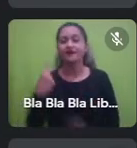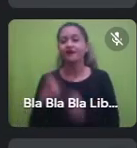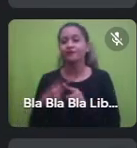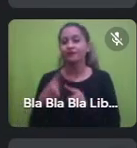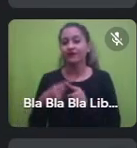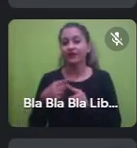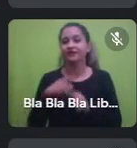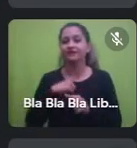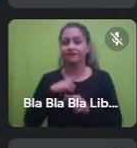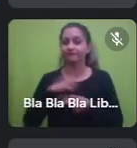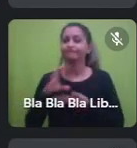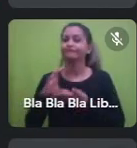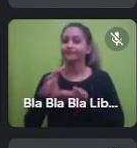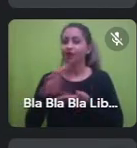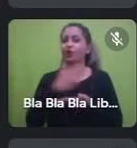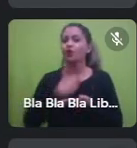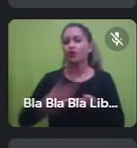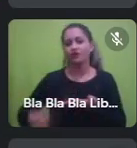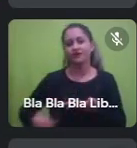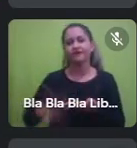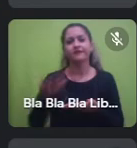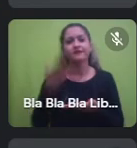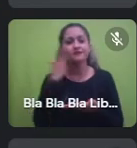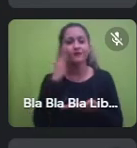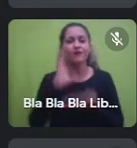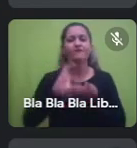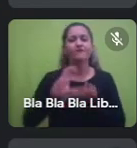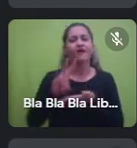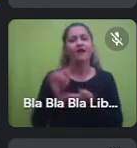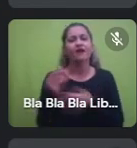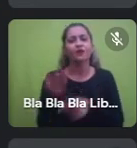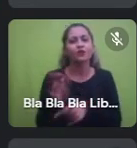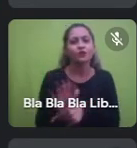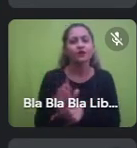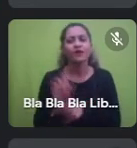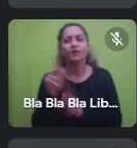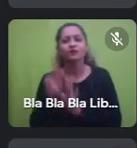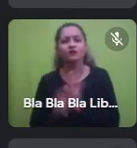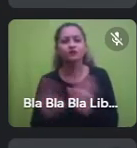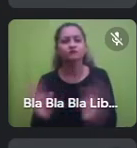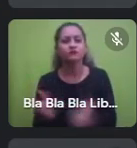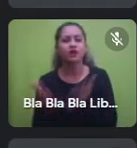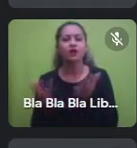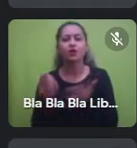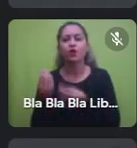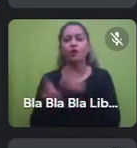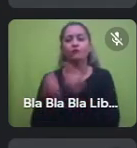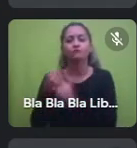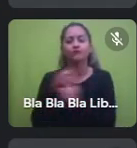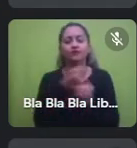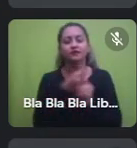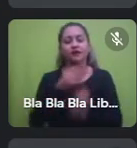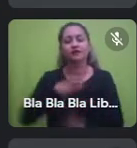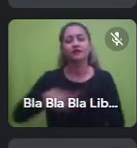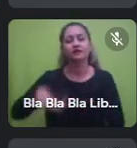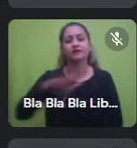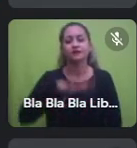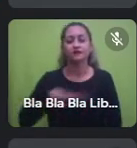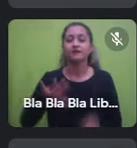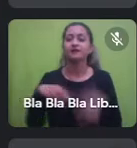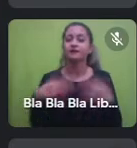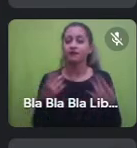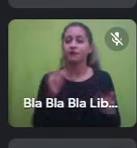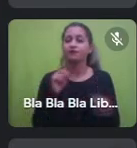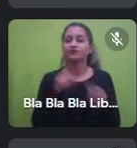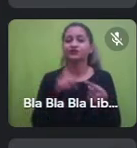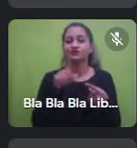grande investimento. E o governo queria saber até que ponto esses grandes projetos iriam impactar o meio ambiente. Então, o objetivo era